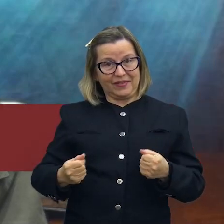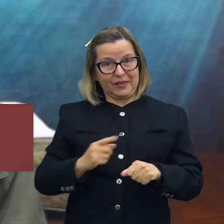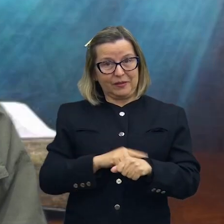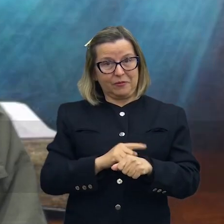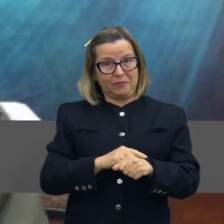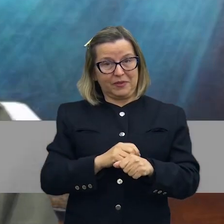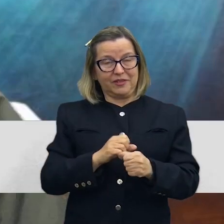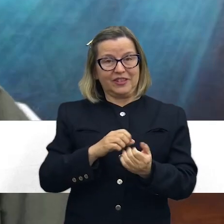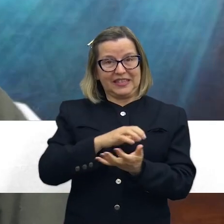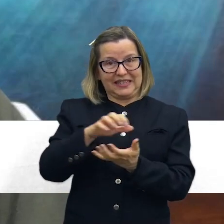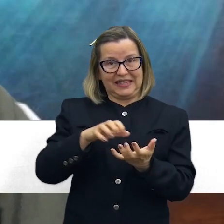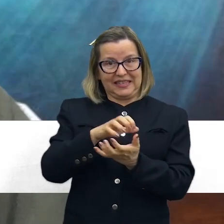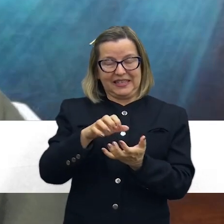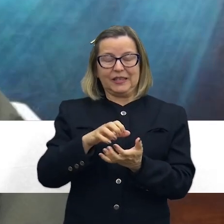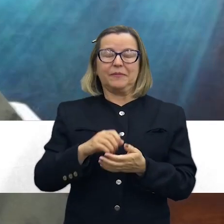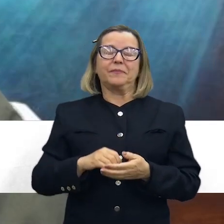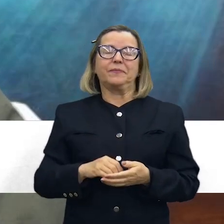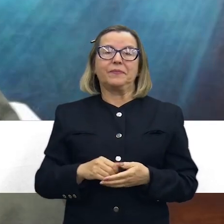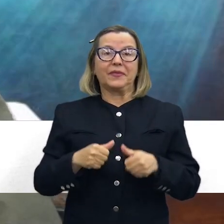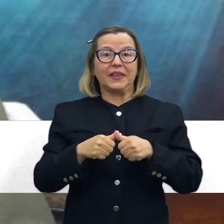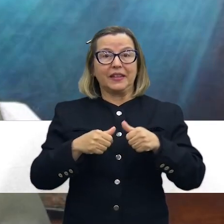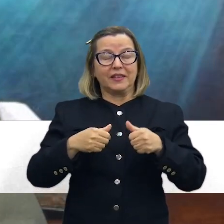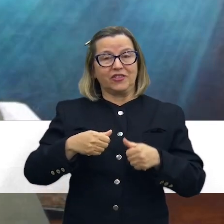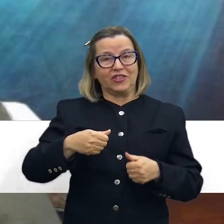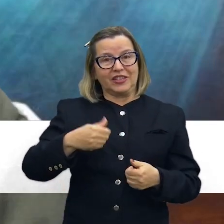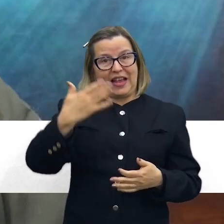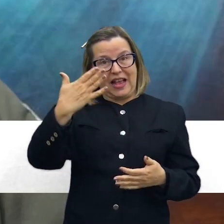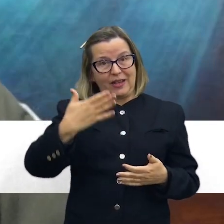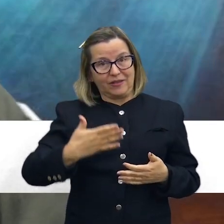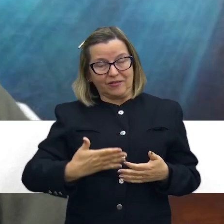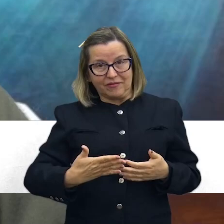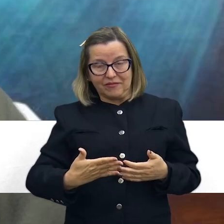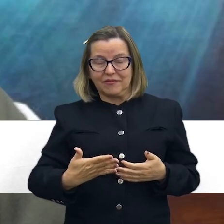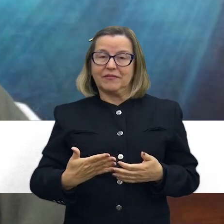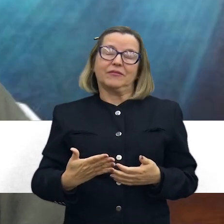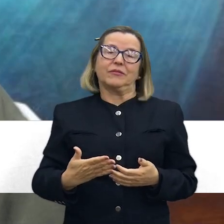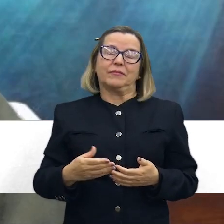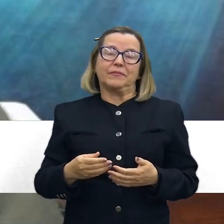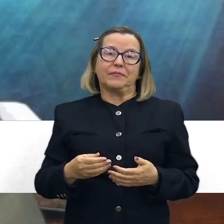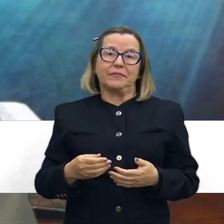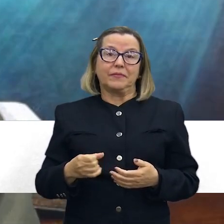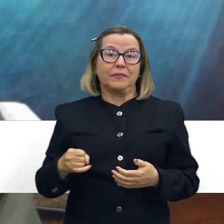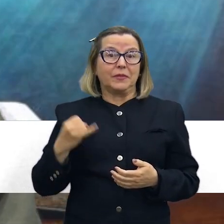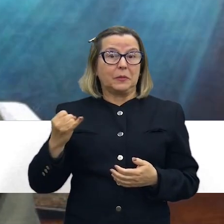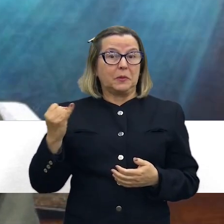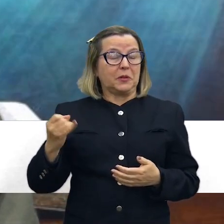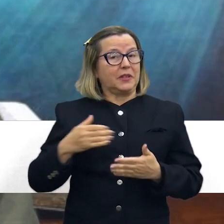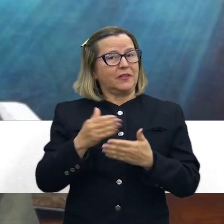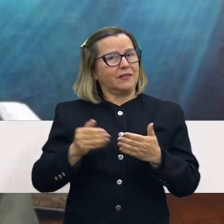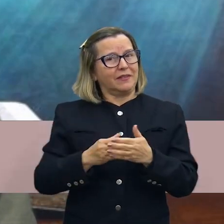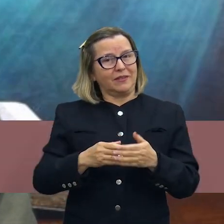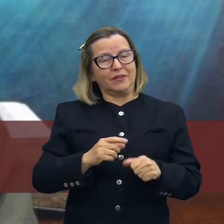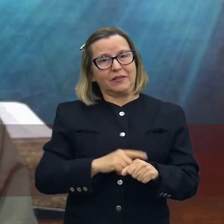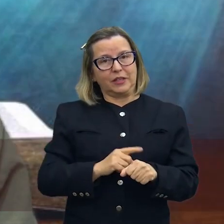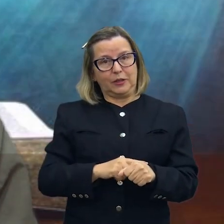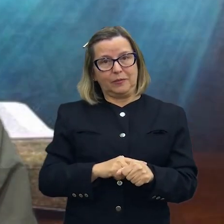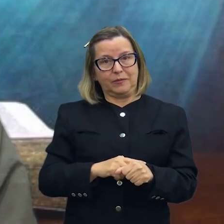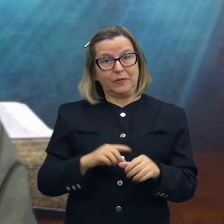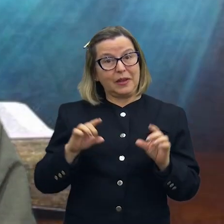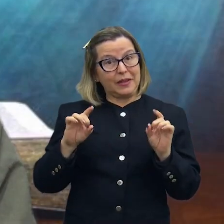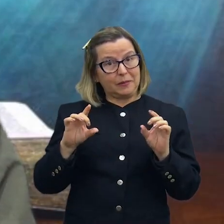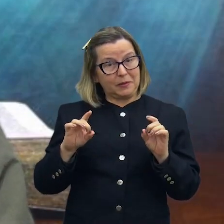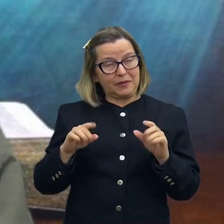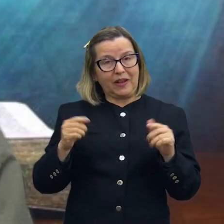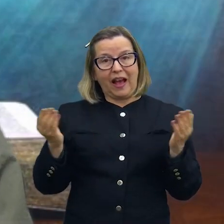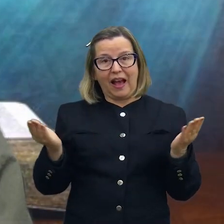crise. Esse assunto é muito pertinente todo o tempo, especialmente